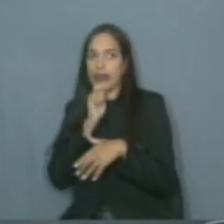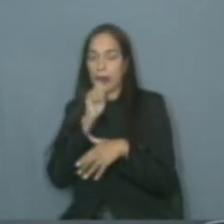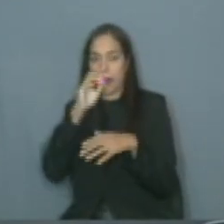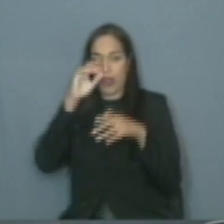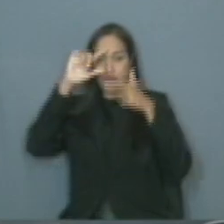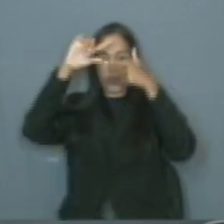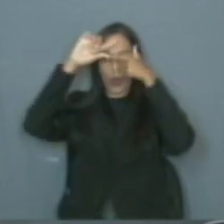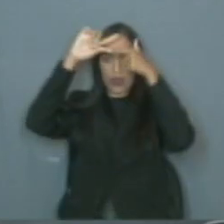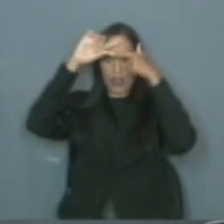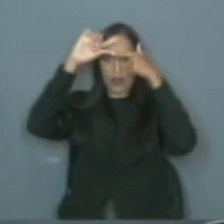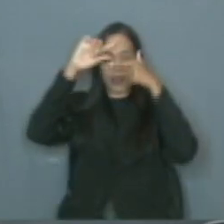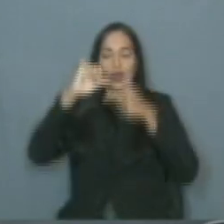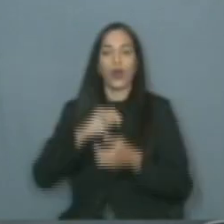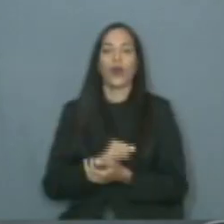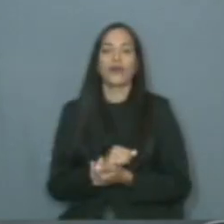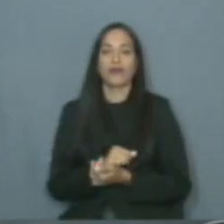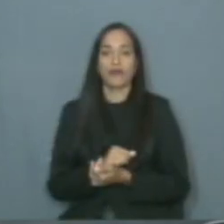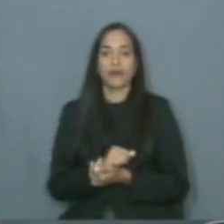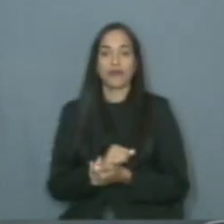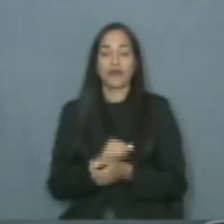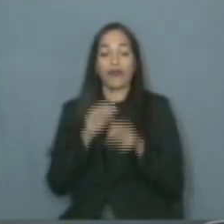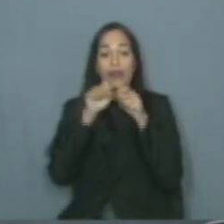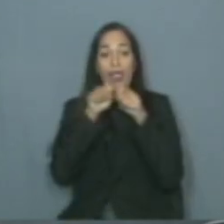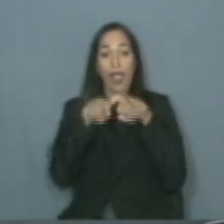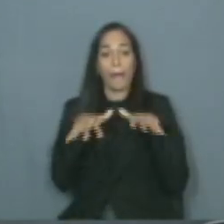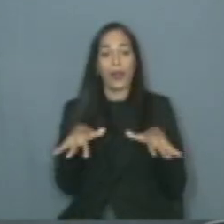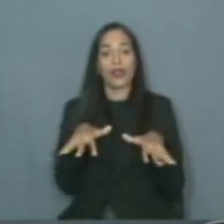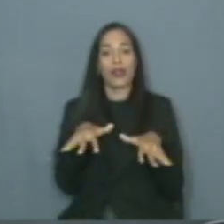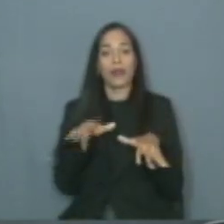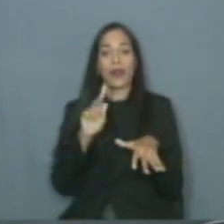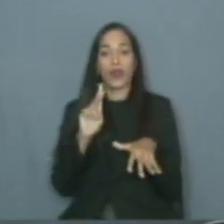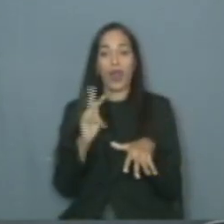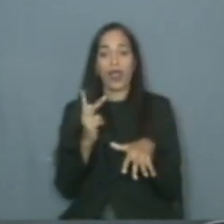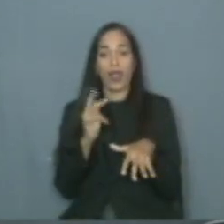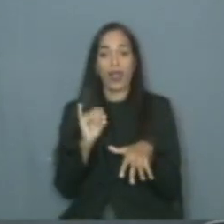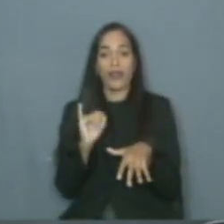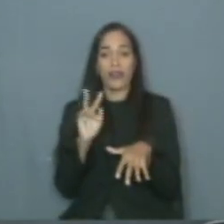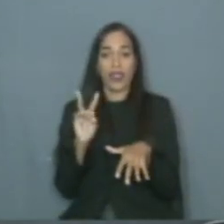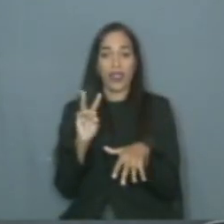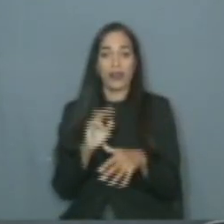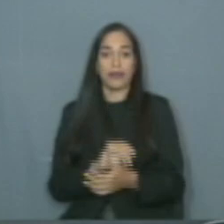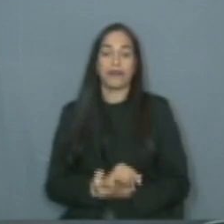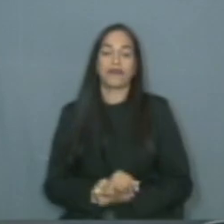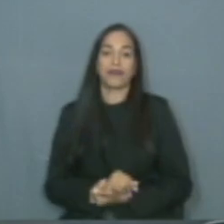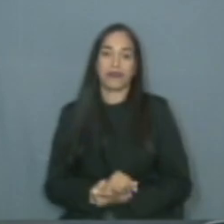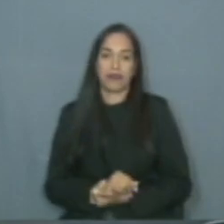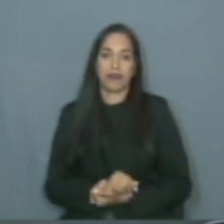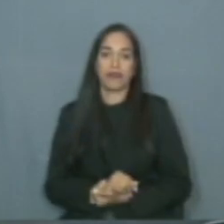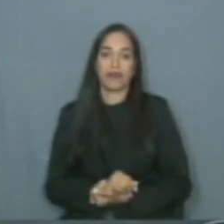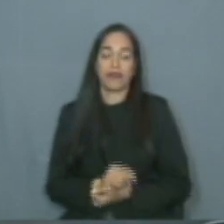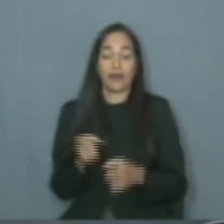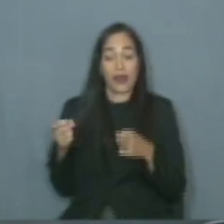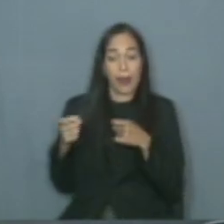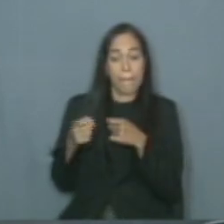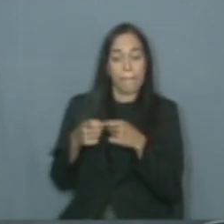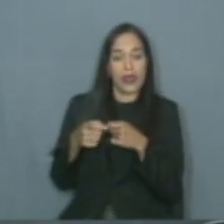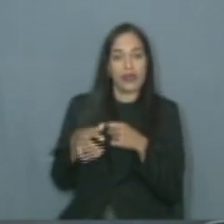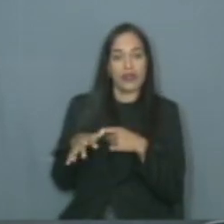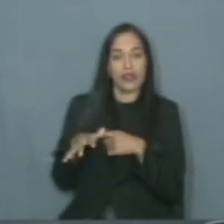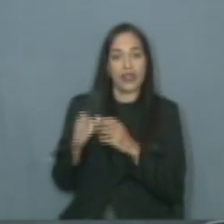durante a epidemia do HIV. O vereador Tadeu Calheiros estava ali começando na medicina, e na década de